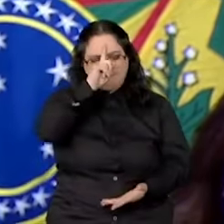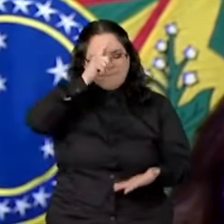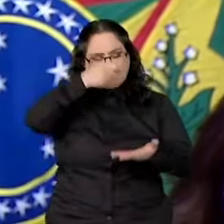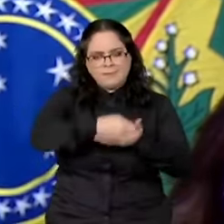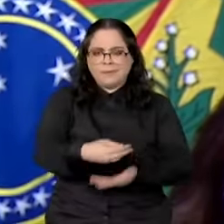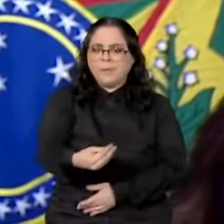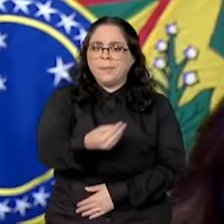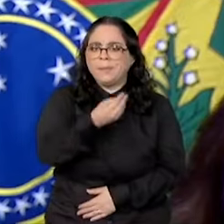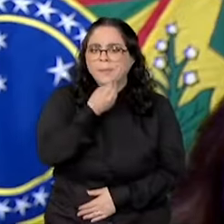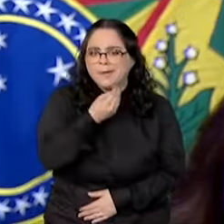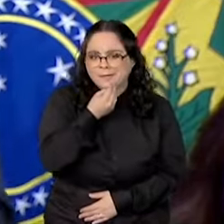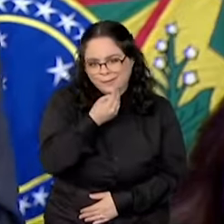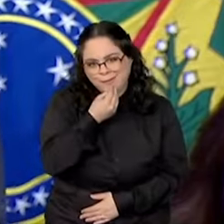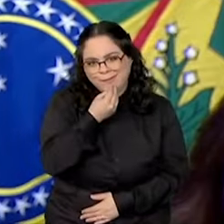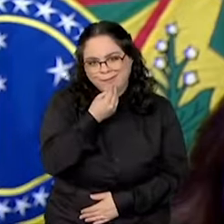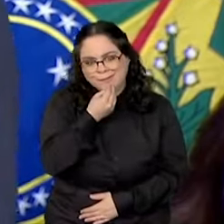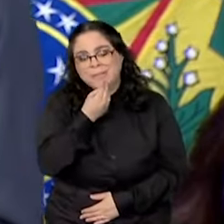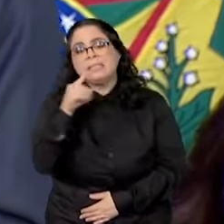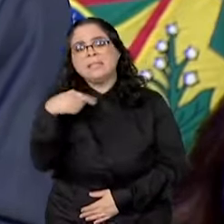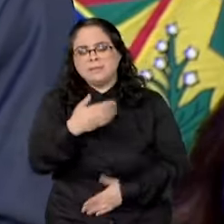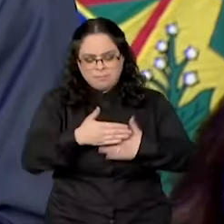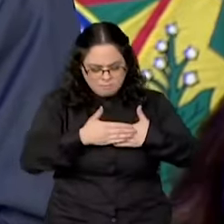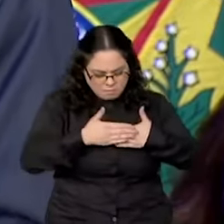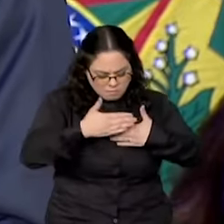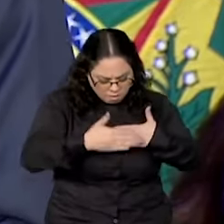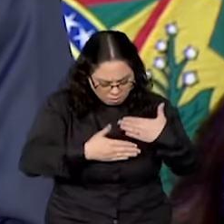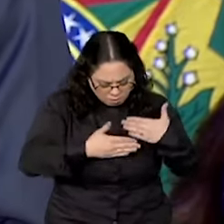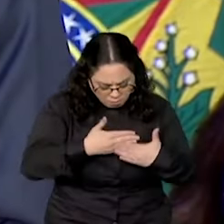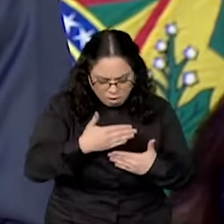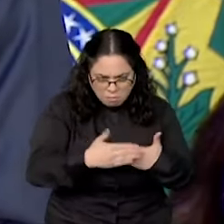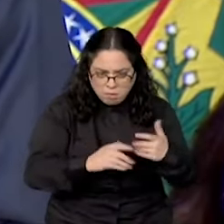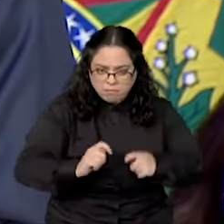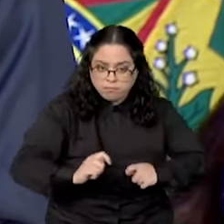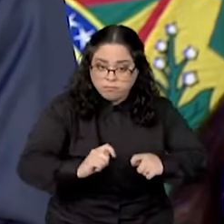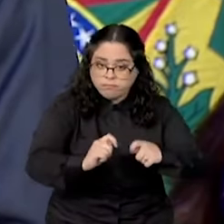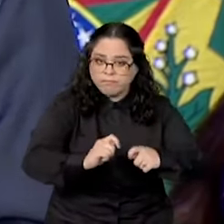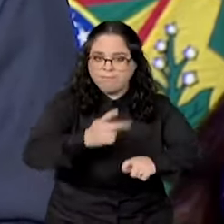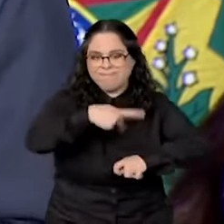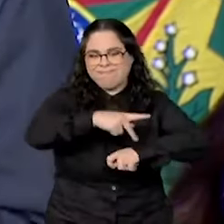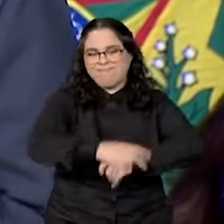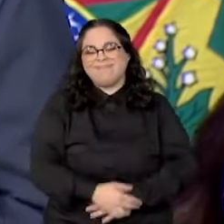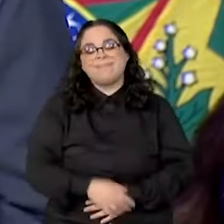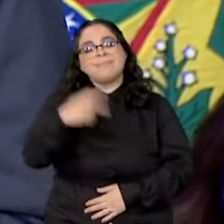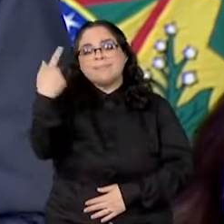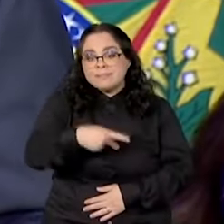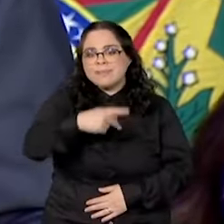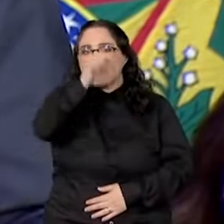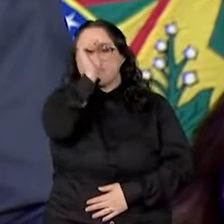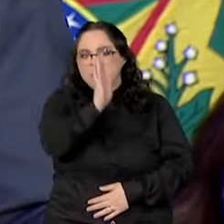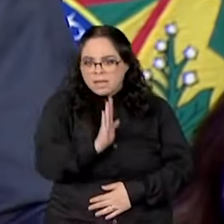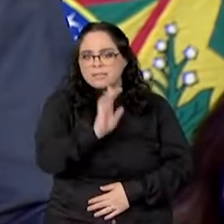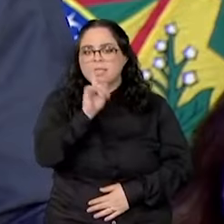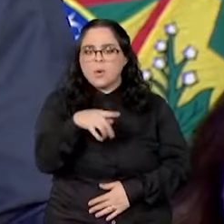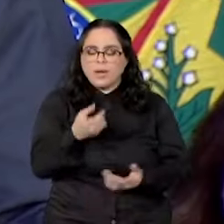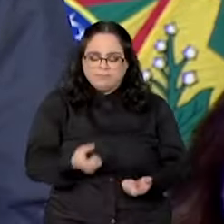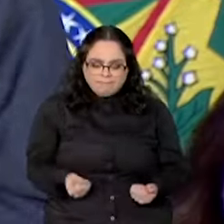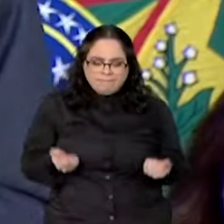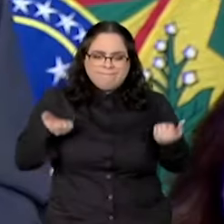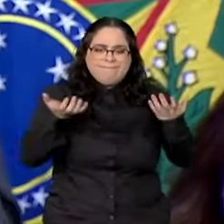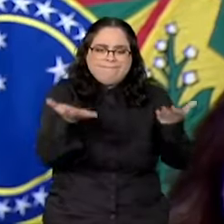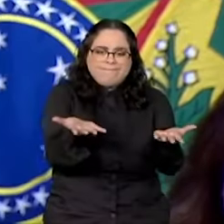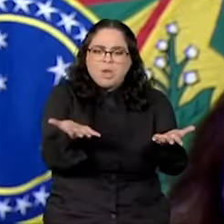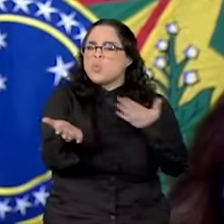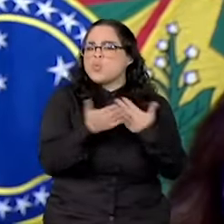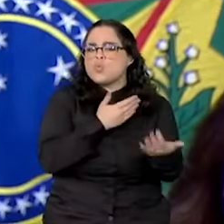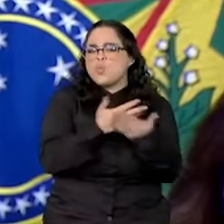óbvio que a gente começa a fazer as coisas acontecer nesse país. Esse país é generoso demais.